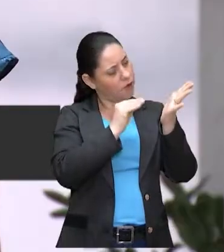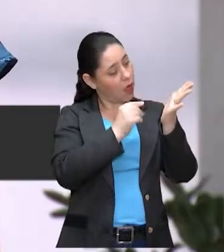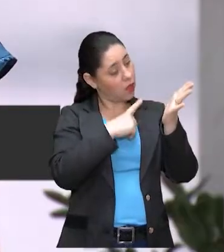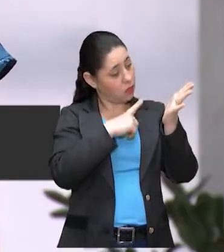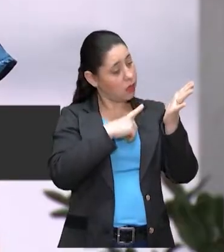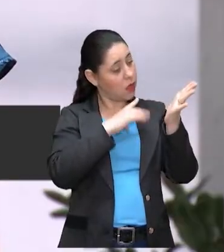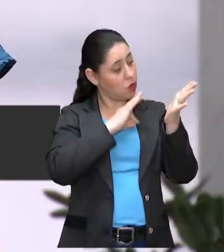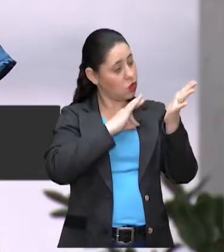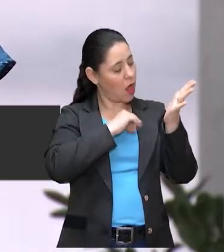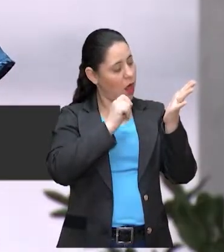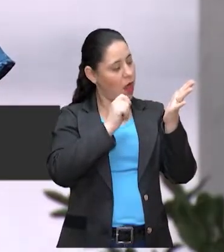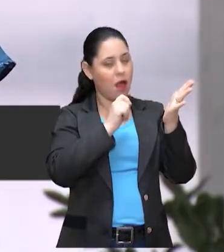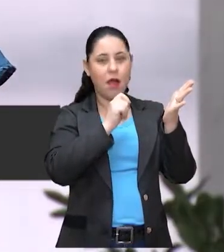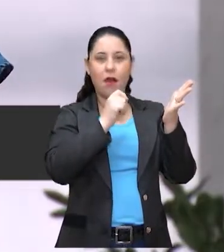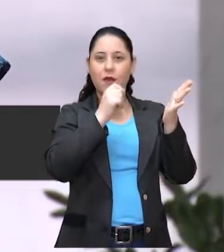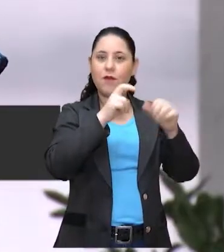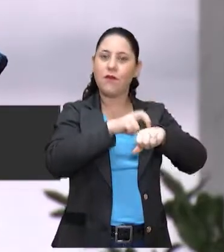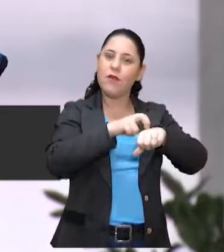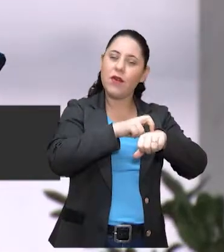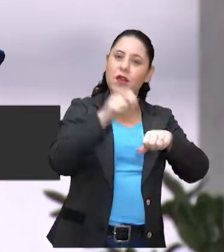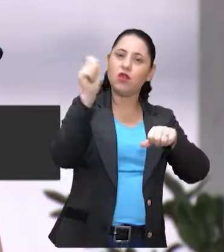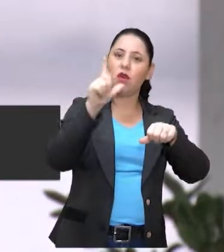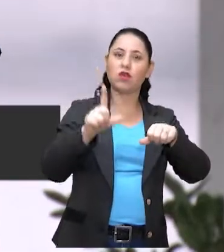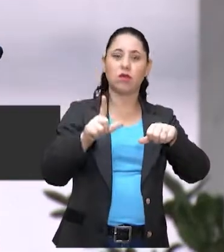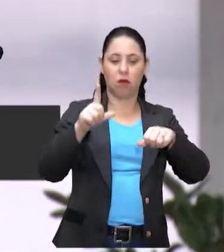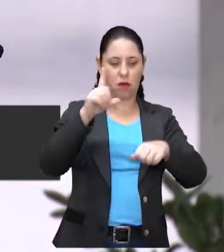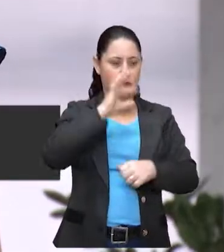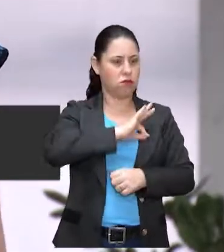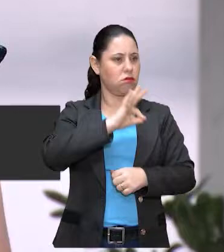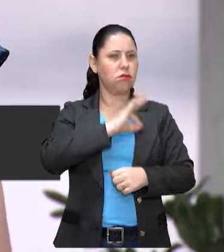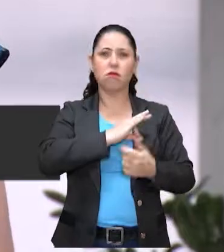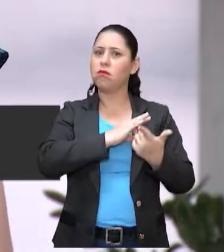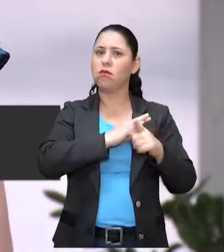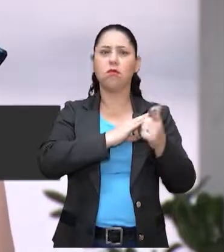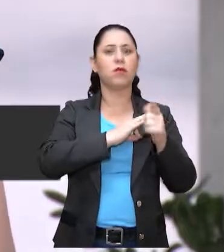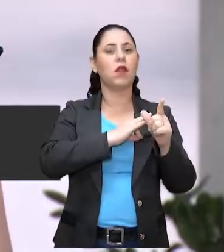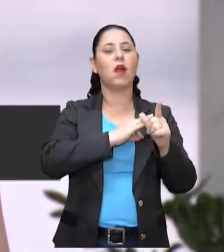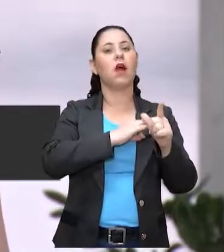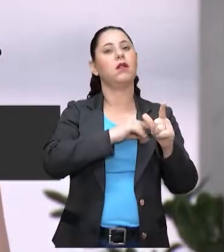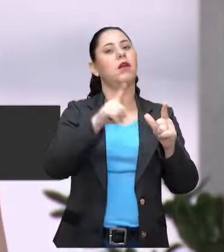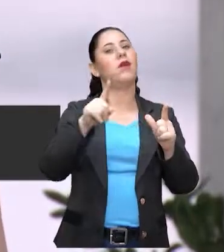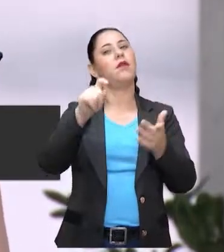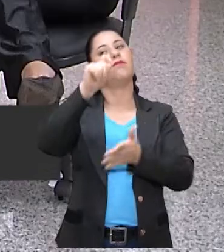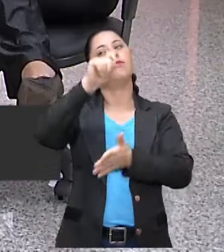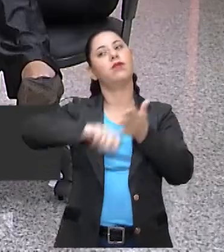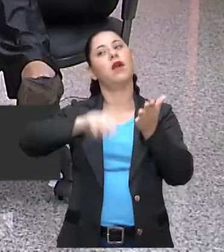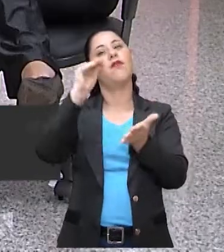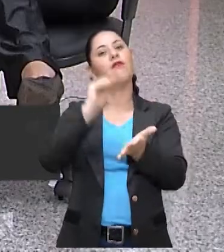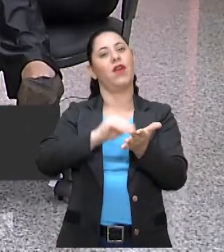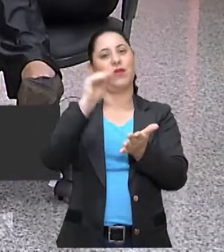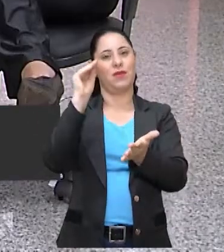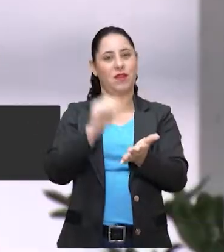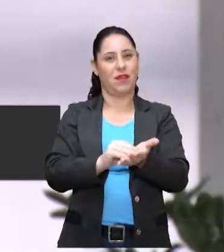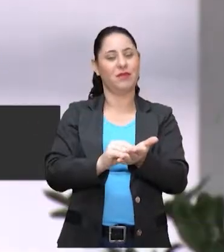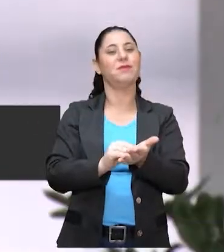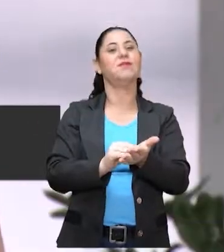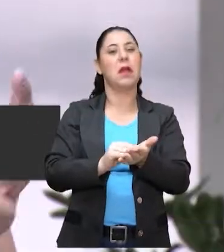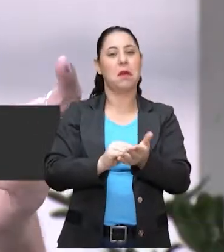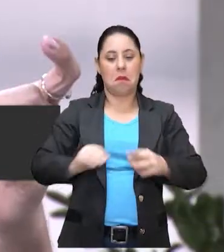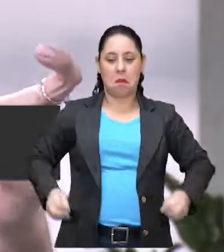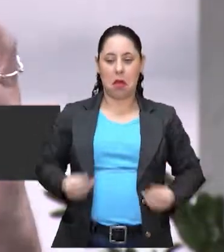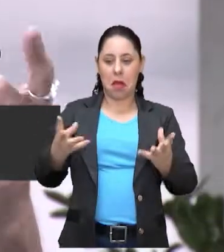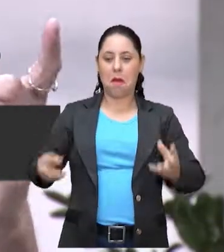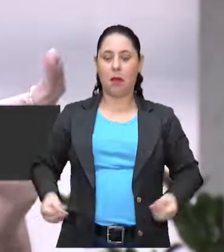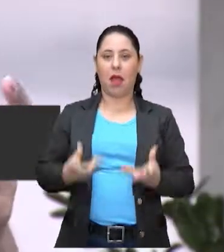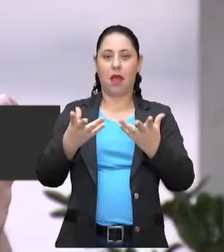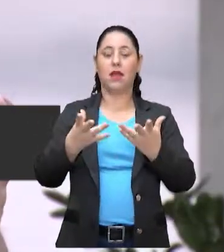sobrando um saldo verde ou azul lá, e no meu bolso não tem. Então é porque não está tendo o registro correto. Se tiver o registro correto,